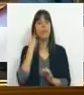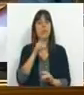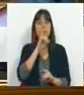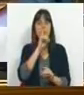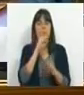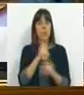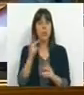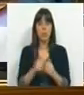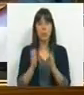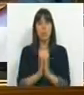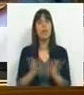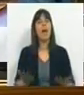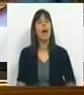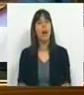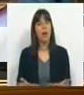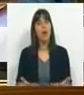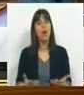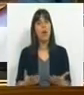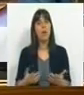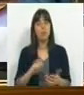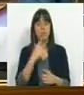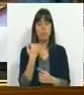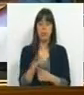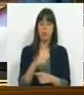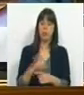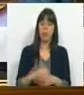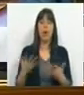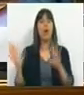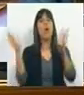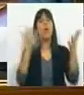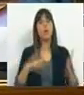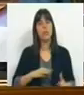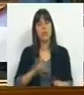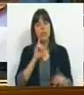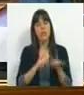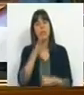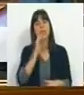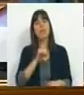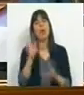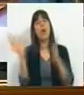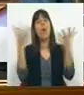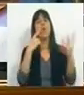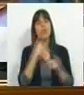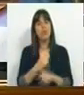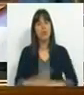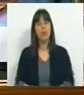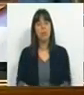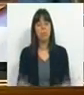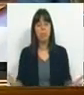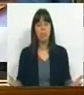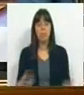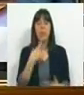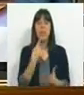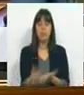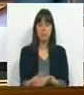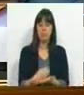Silêncio total. Agora foram chumbadas. E agora onde estão, Senhora Deputada? E agora onde estão? Nem